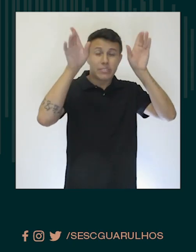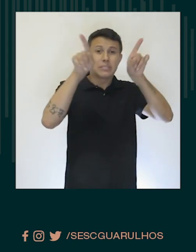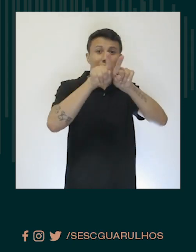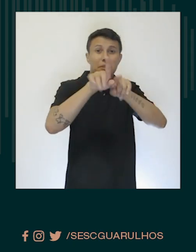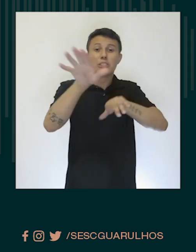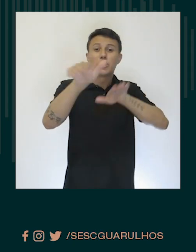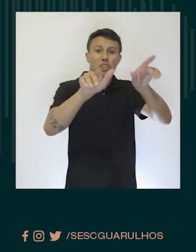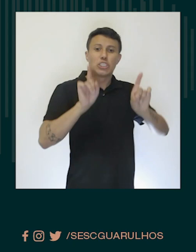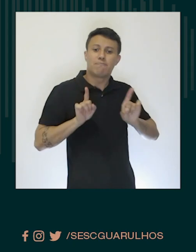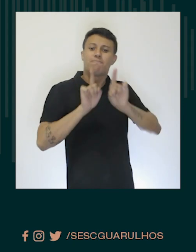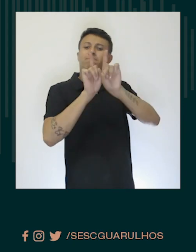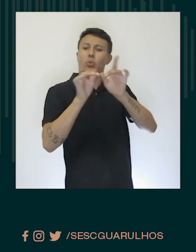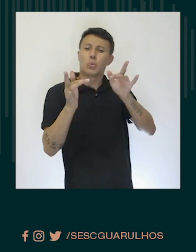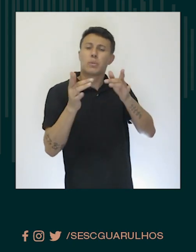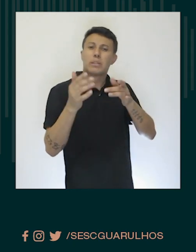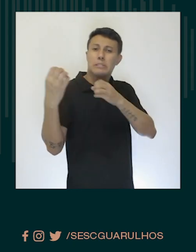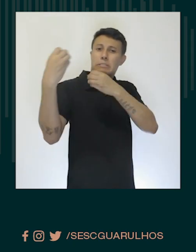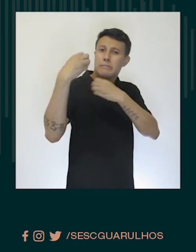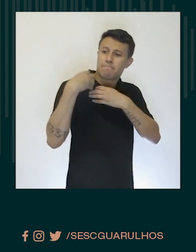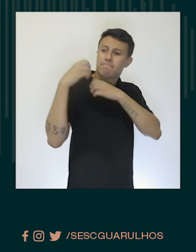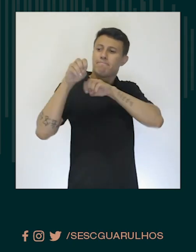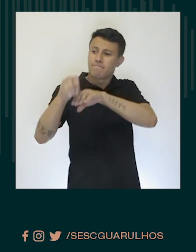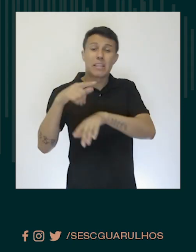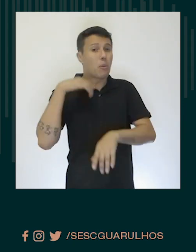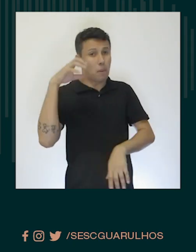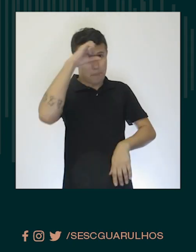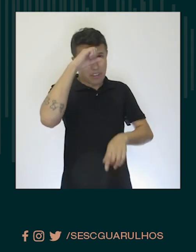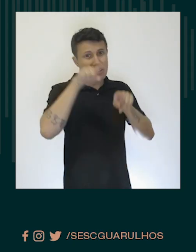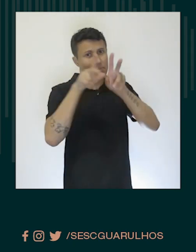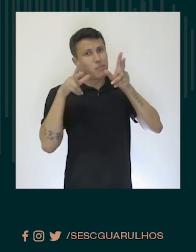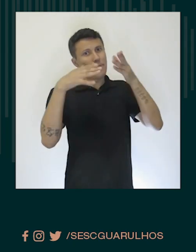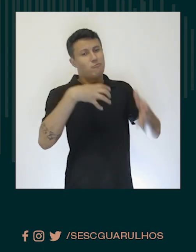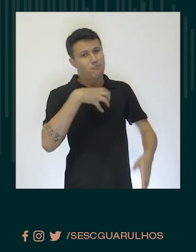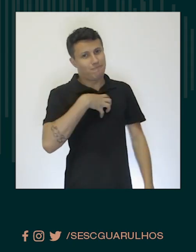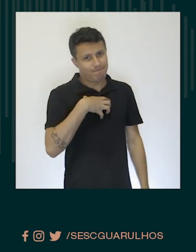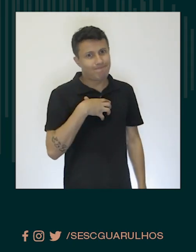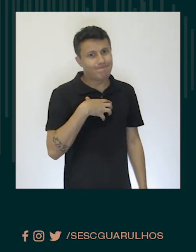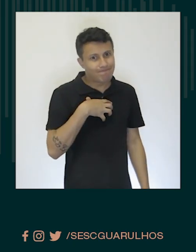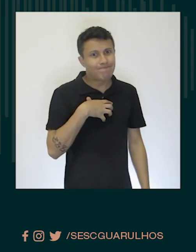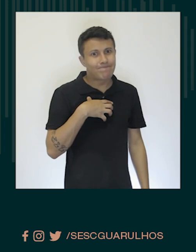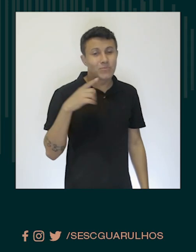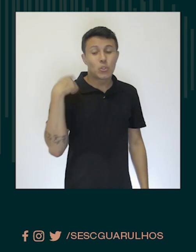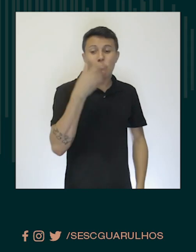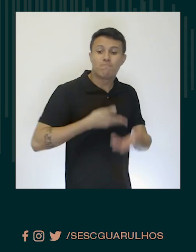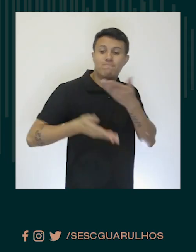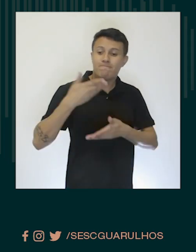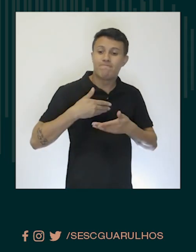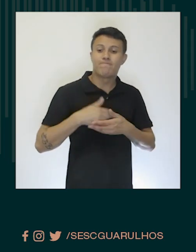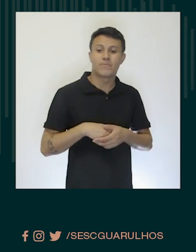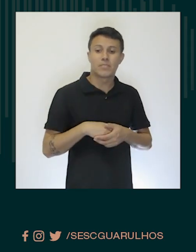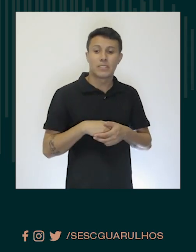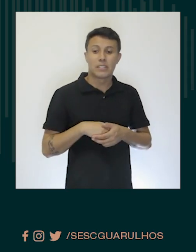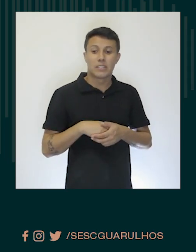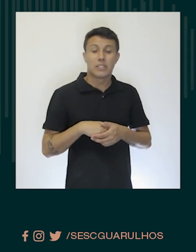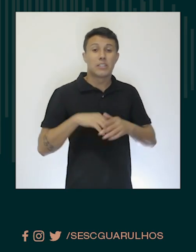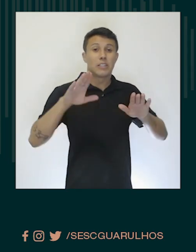para poder colocar você do lado dela e ensinar. Eu aprendi assim, tá ligado? E eu acredito que a gente tem que passar